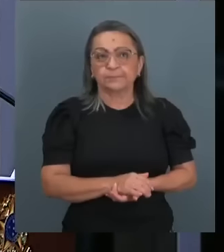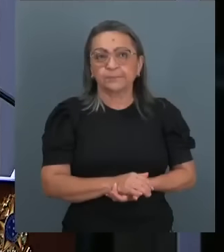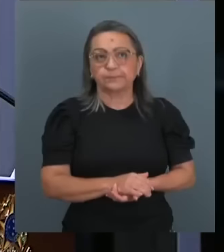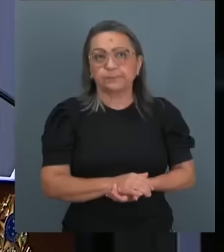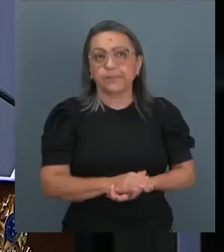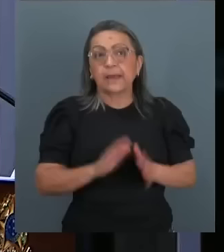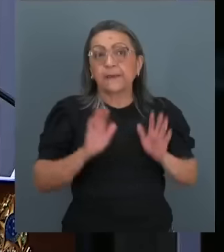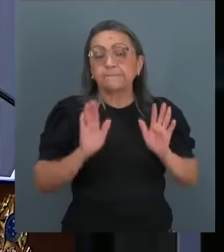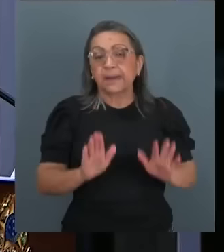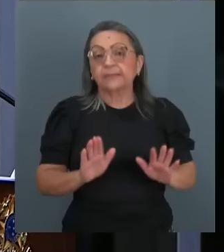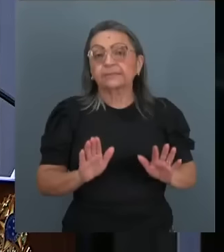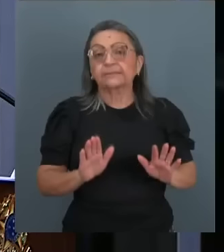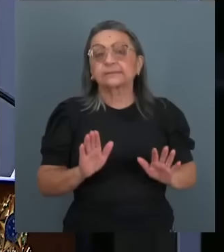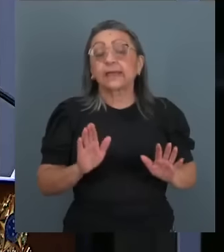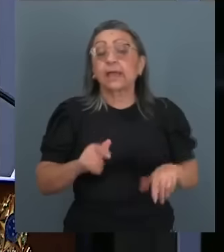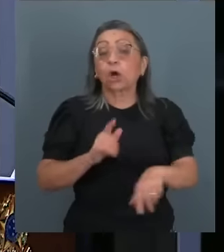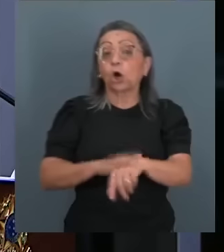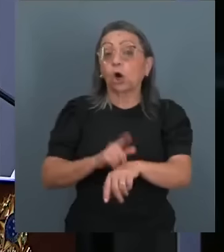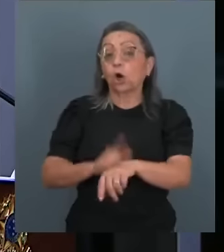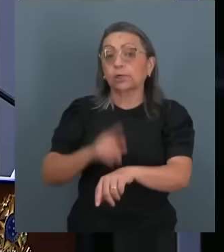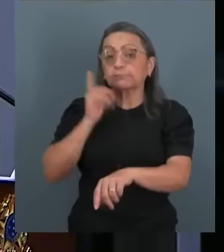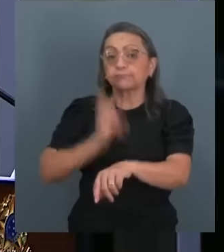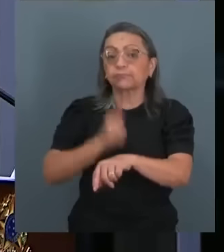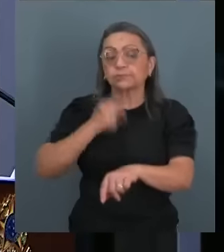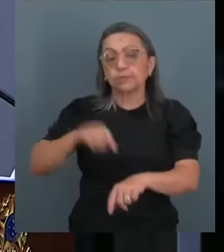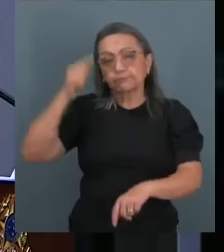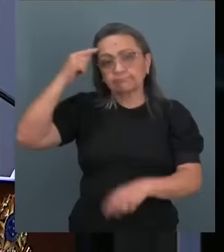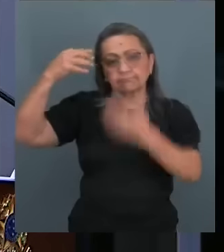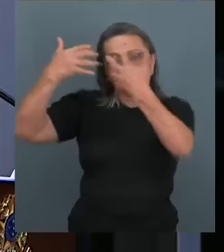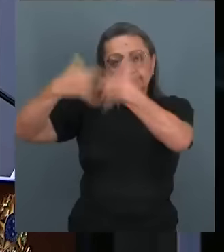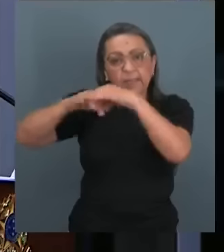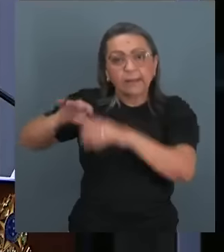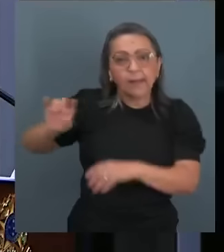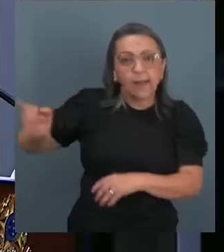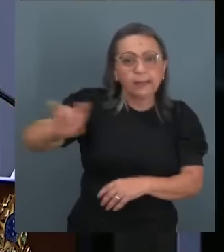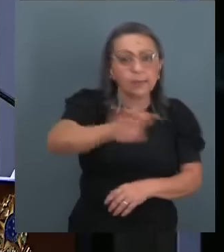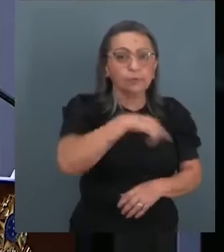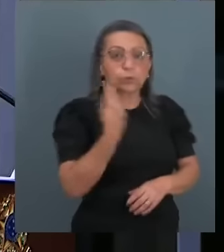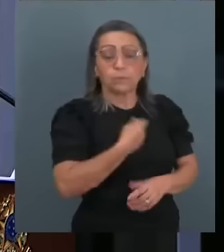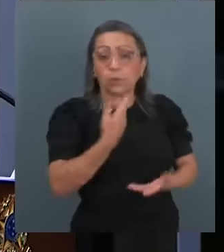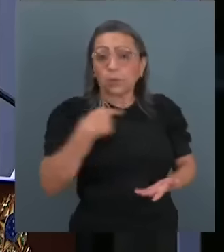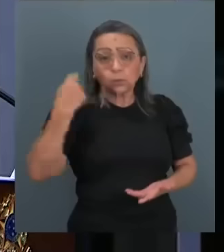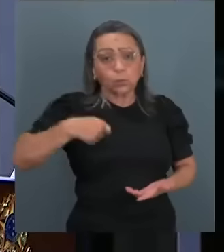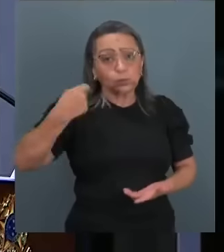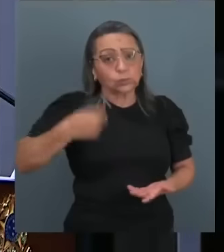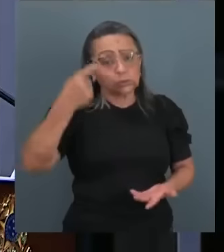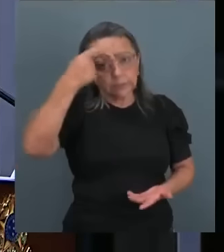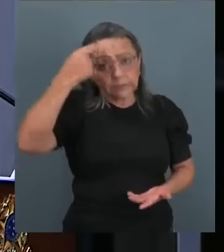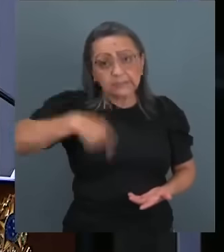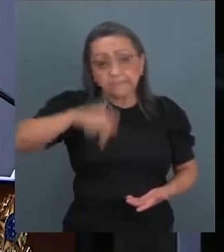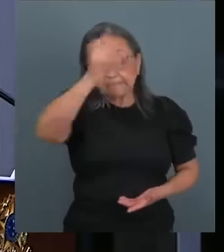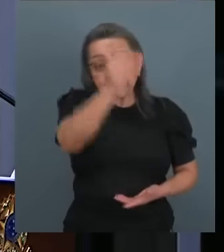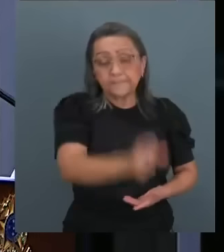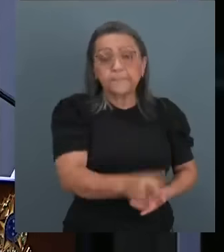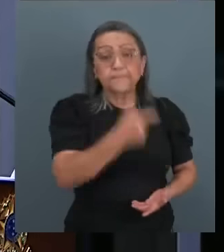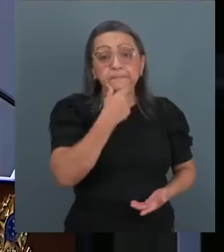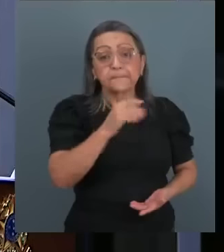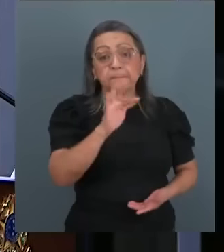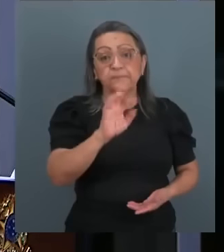Mas chegou a hora da capacidade de reflexão de cada um de nós, porque cada dia, para esse cidadão Felipe Martins,